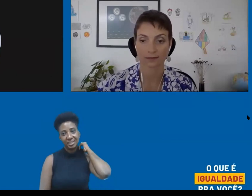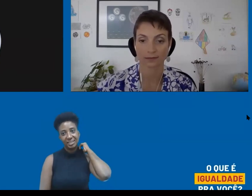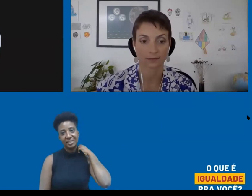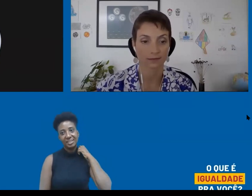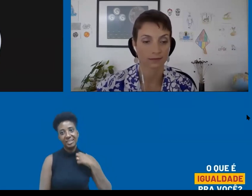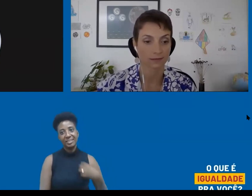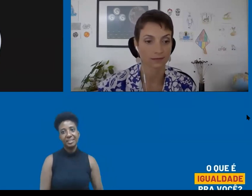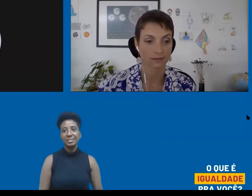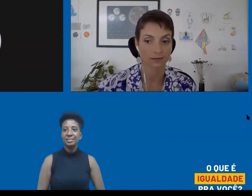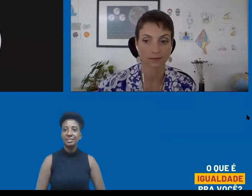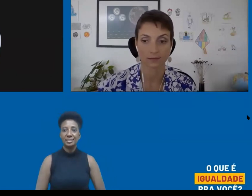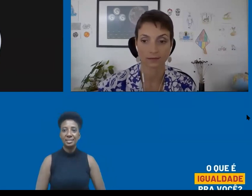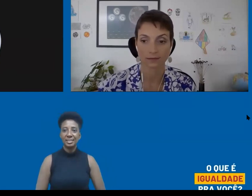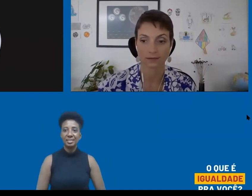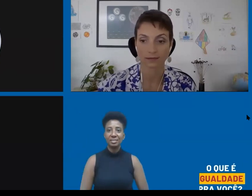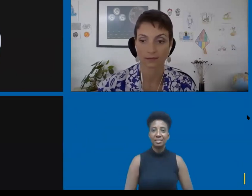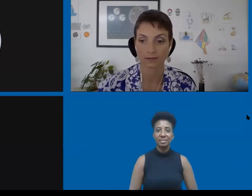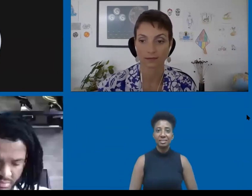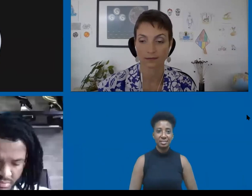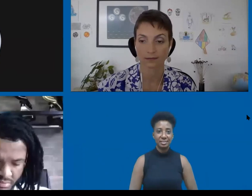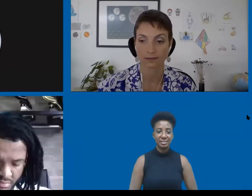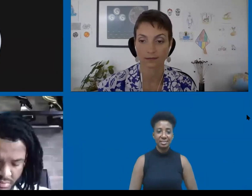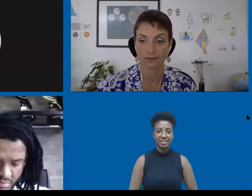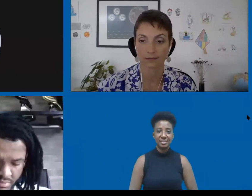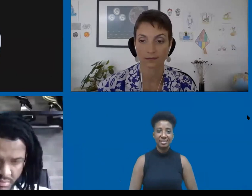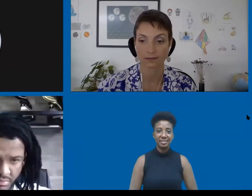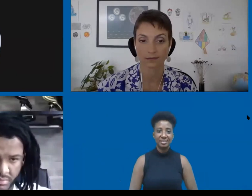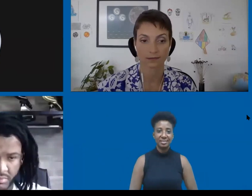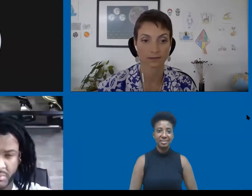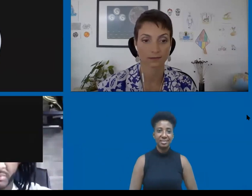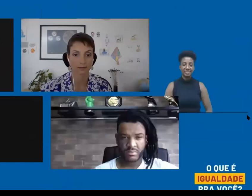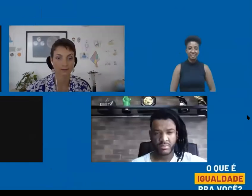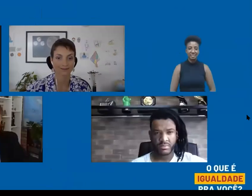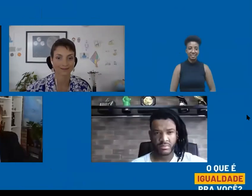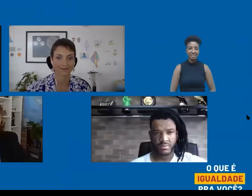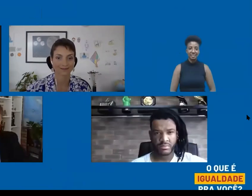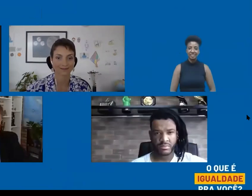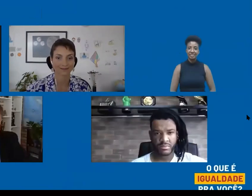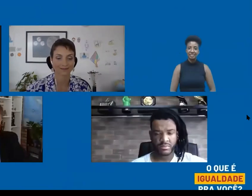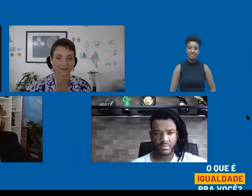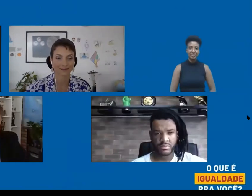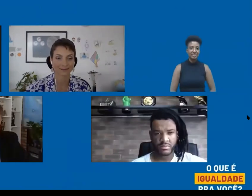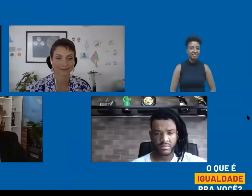Isadora está digitando e me retorna a tela.